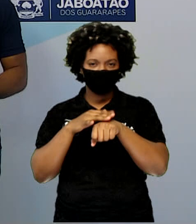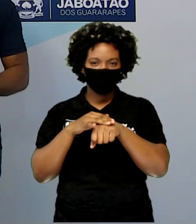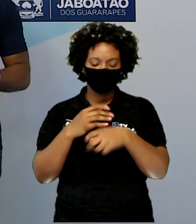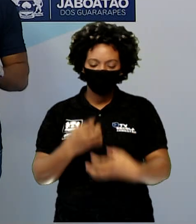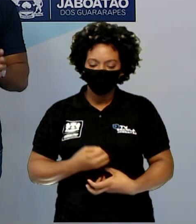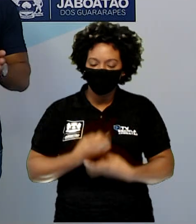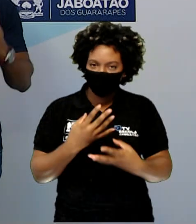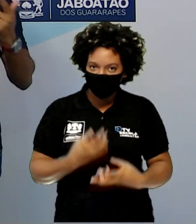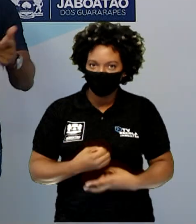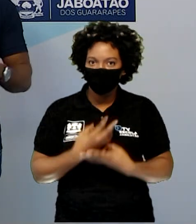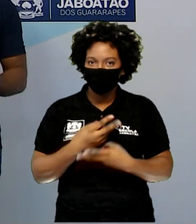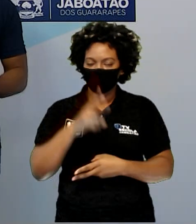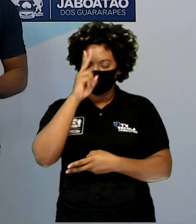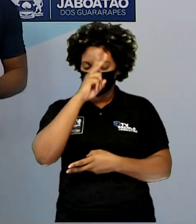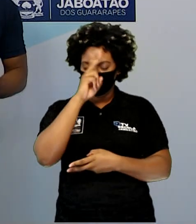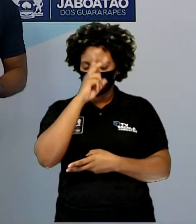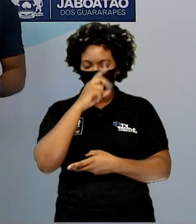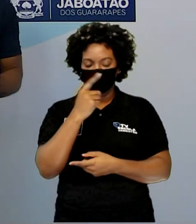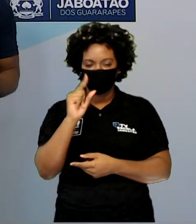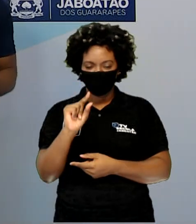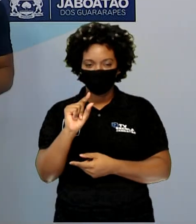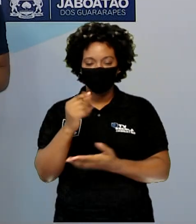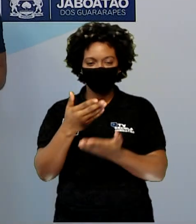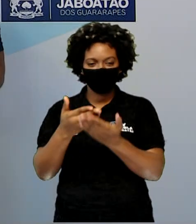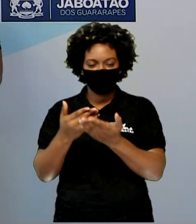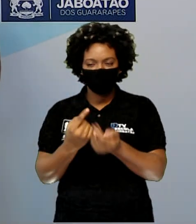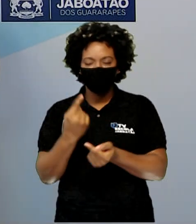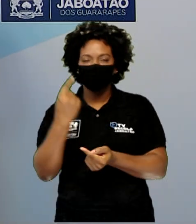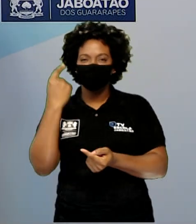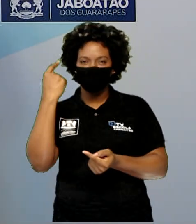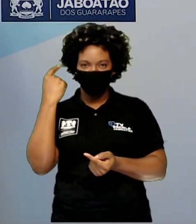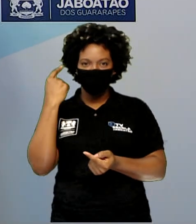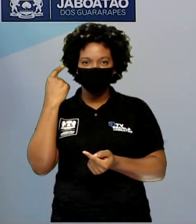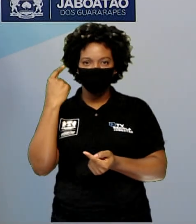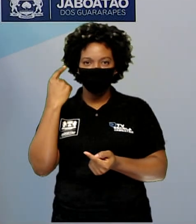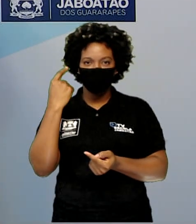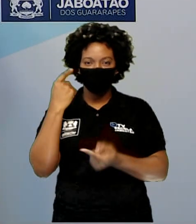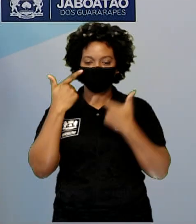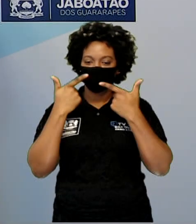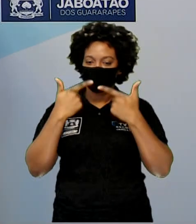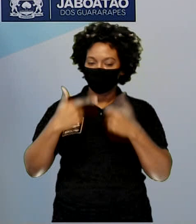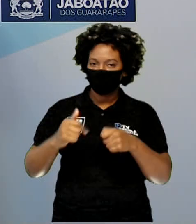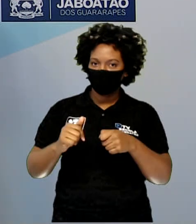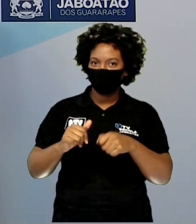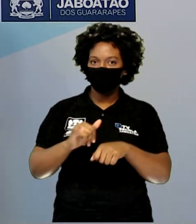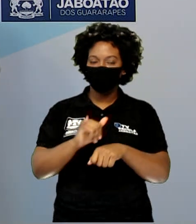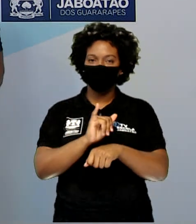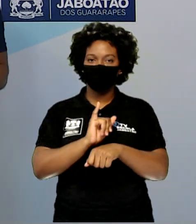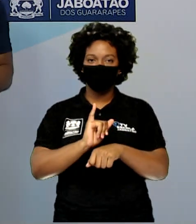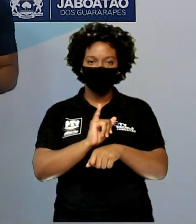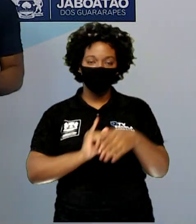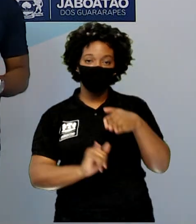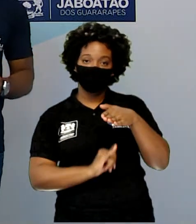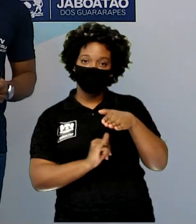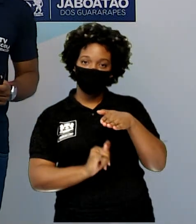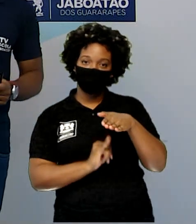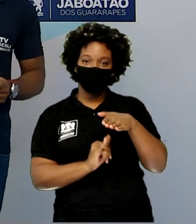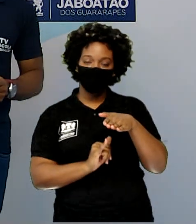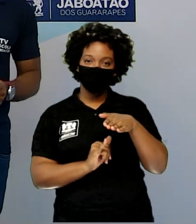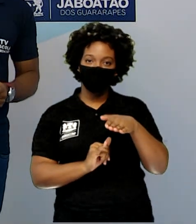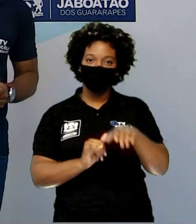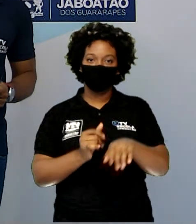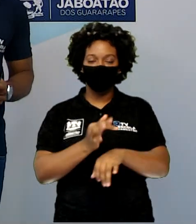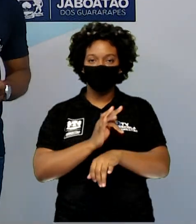Assaré, a gente vai relembrar nossa aula sobre linguagem formal e informal da língua. Então vamos relembrar. O que é linguagem